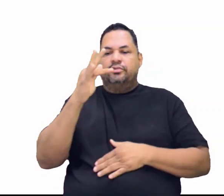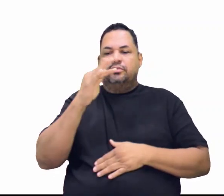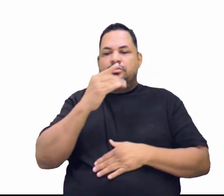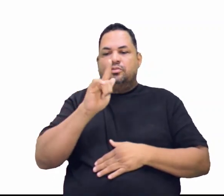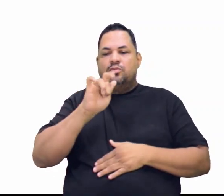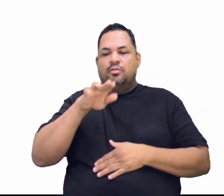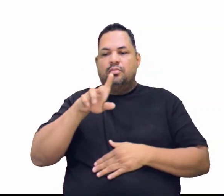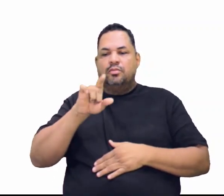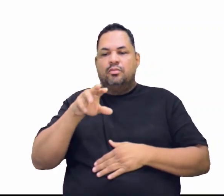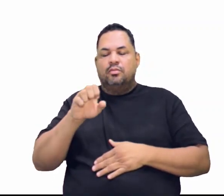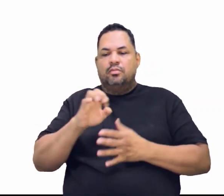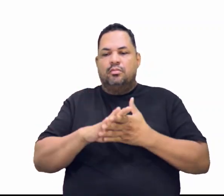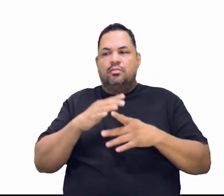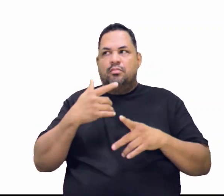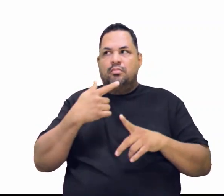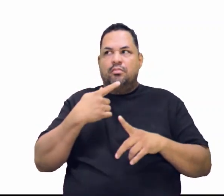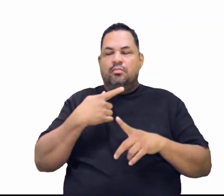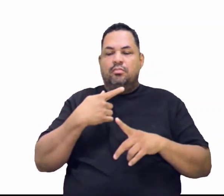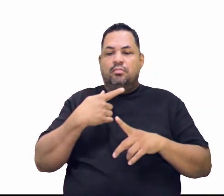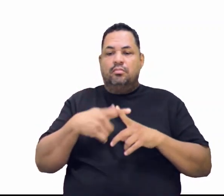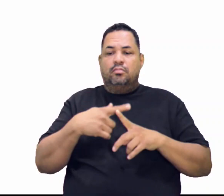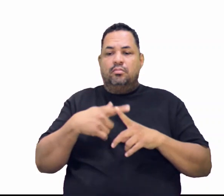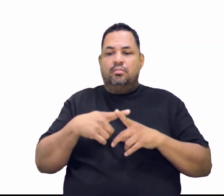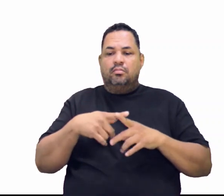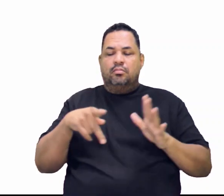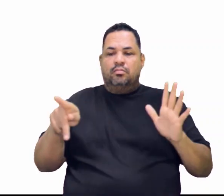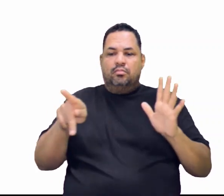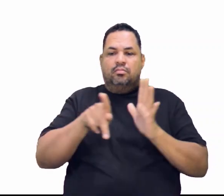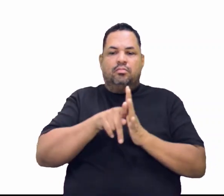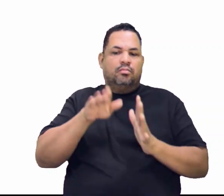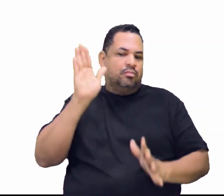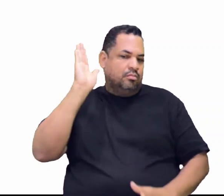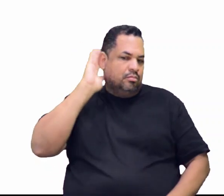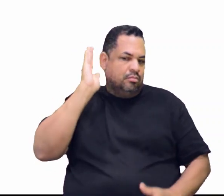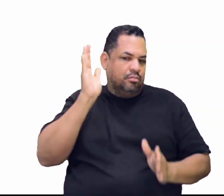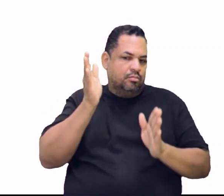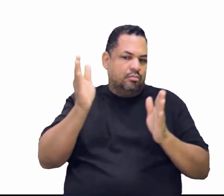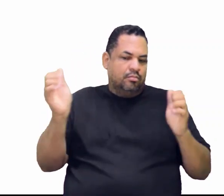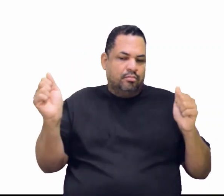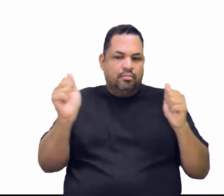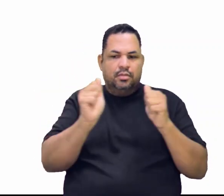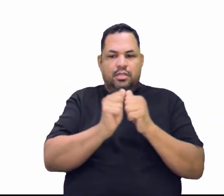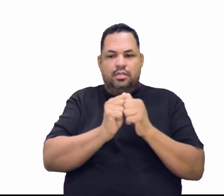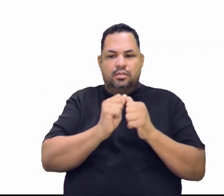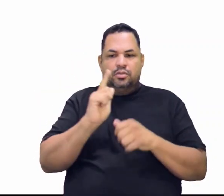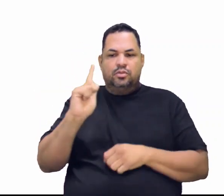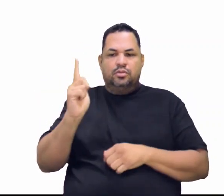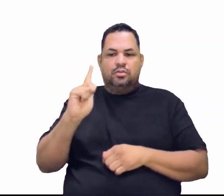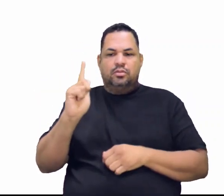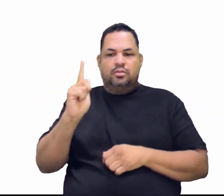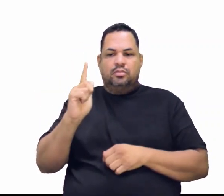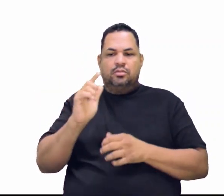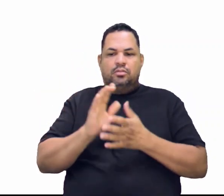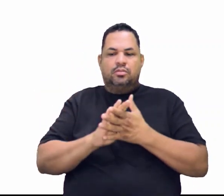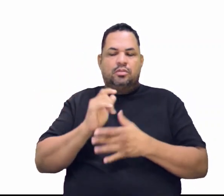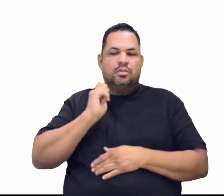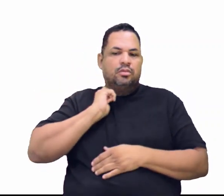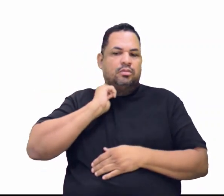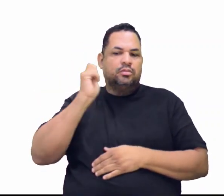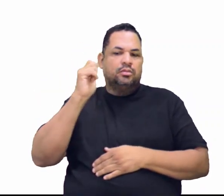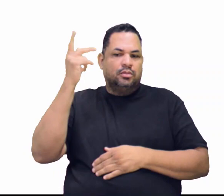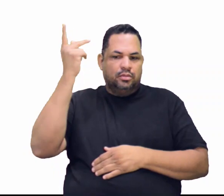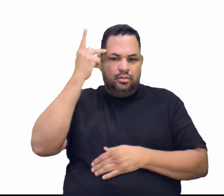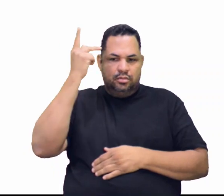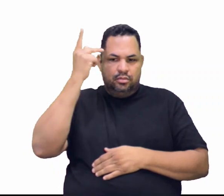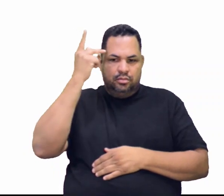ou pelo fato do próprio Mato Grosso ser ali do lado de Goiás, com Minas e